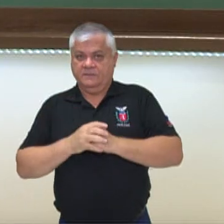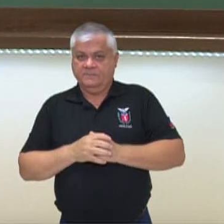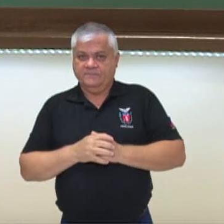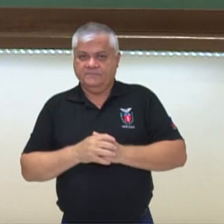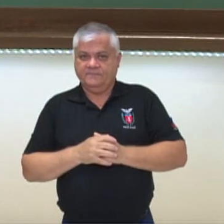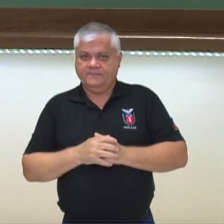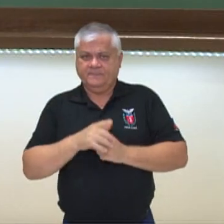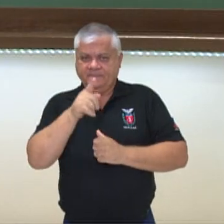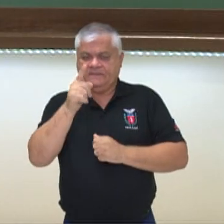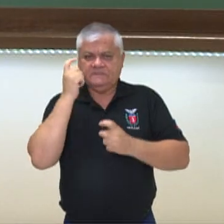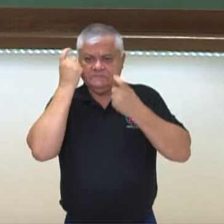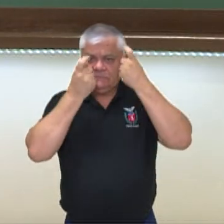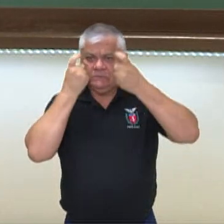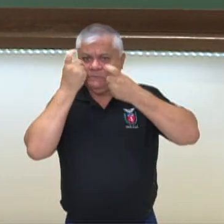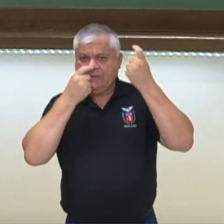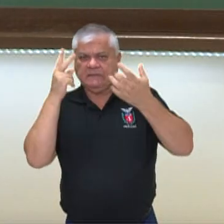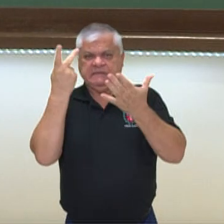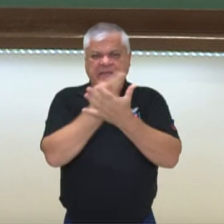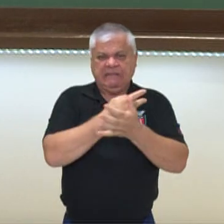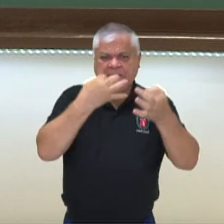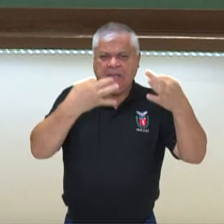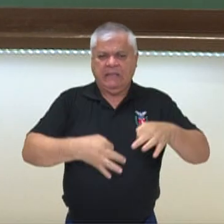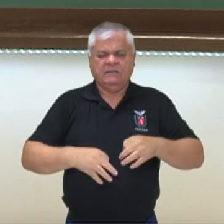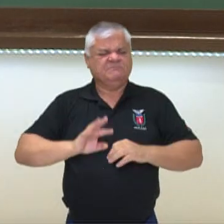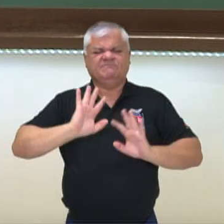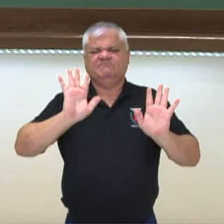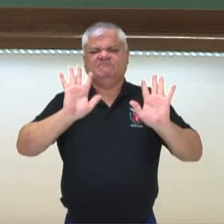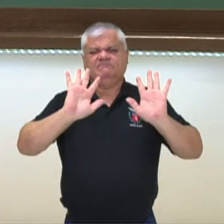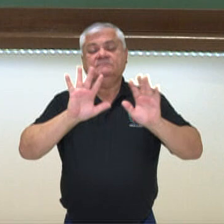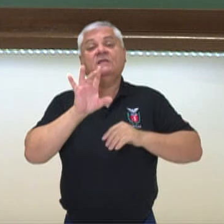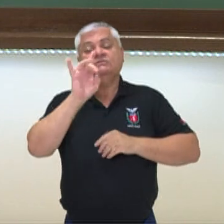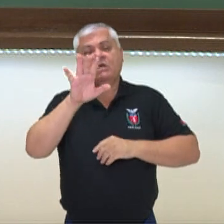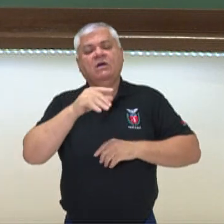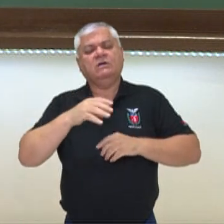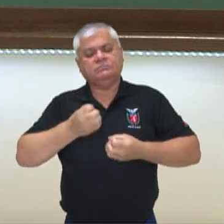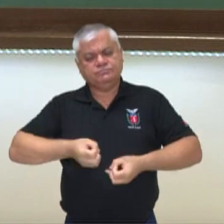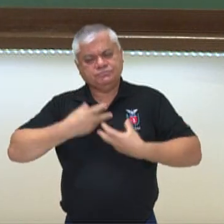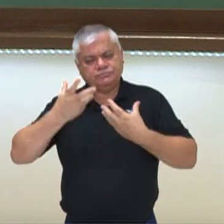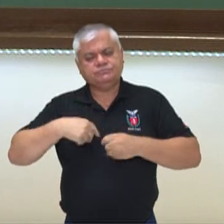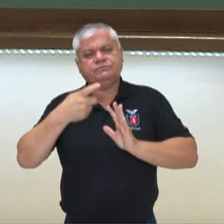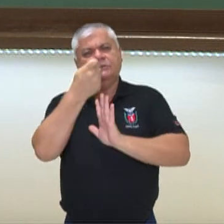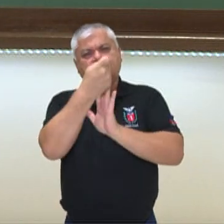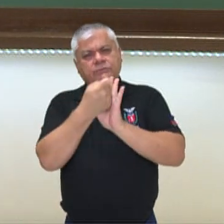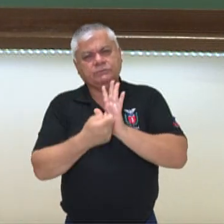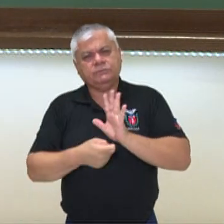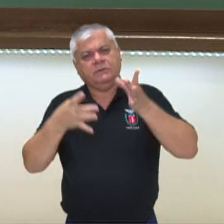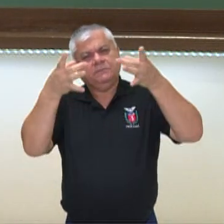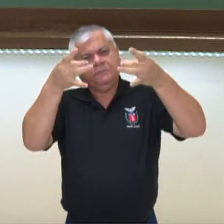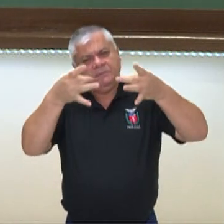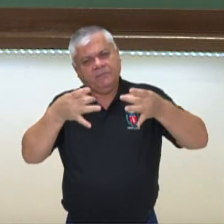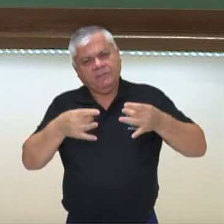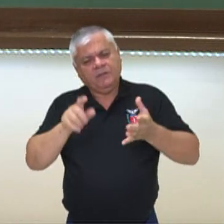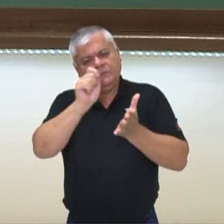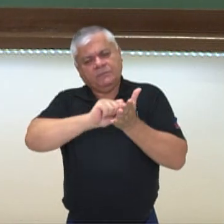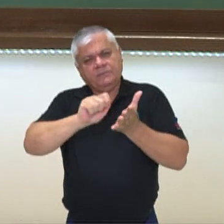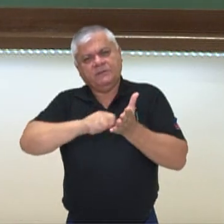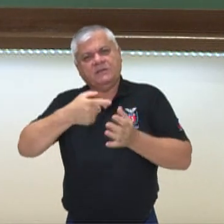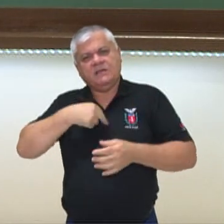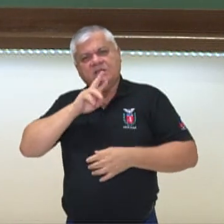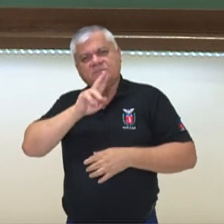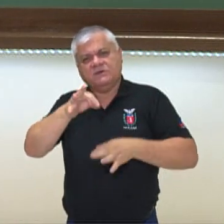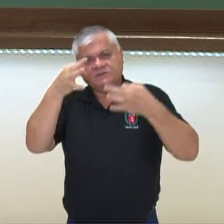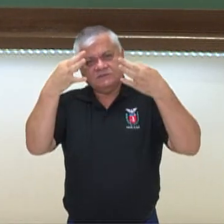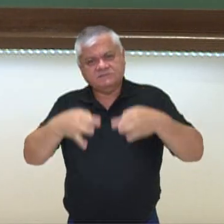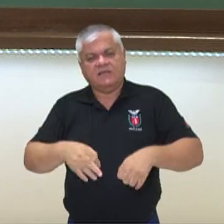se preocupe com certo e errado. O importante é a tua capacidade de argumentar e tentar chegar à resposta